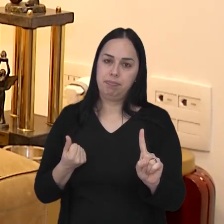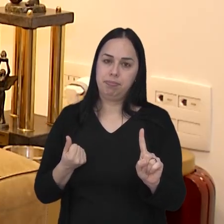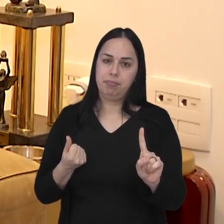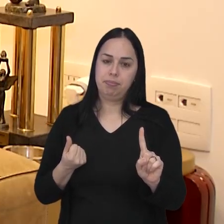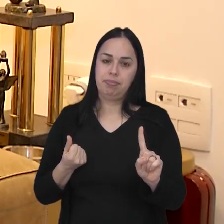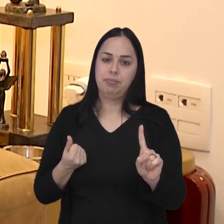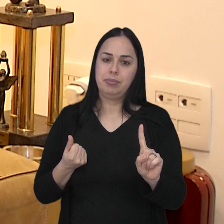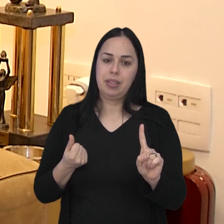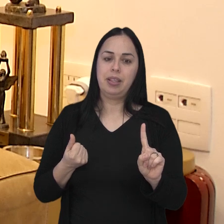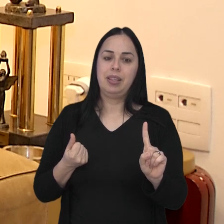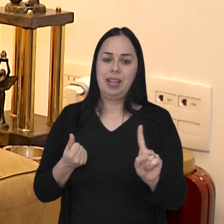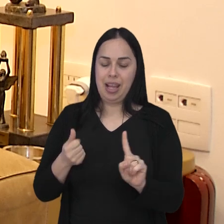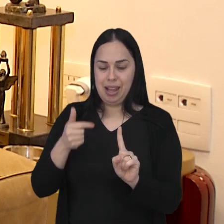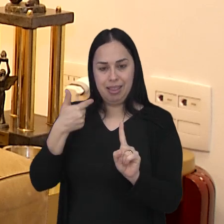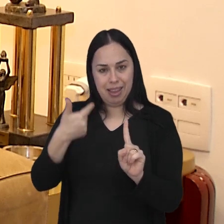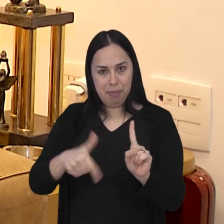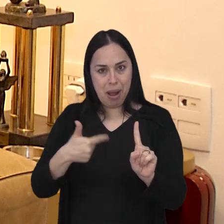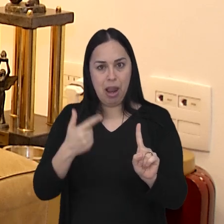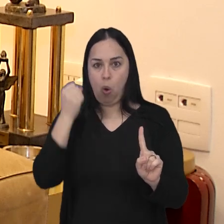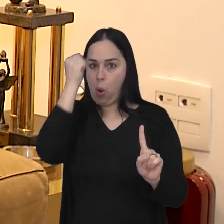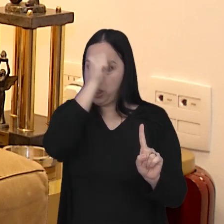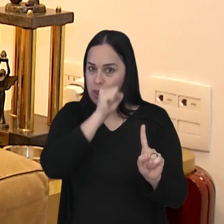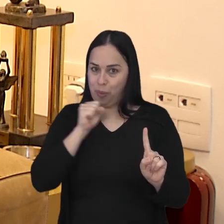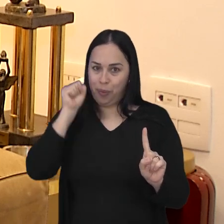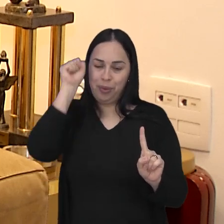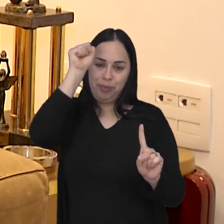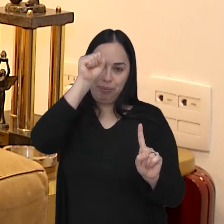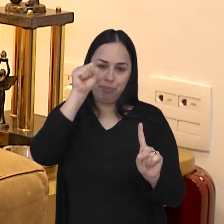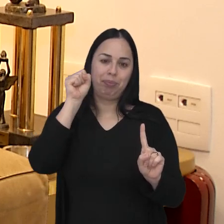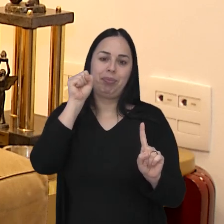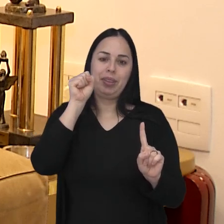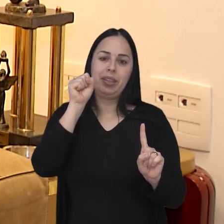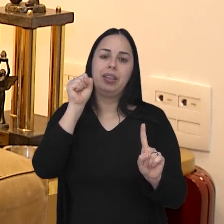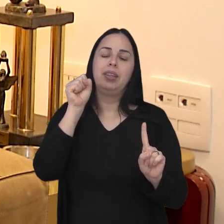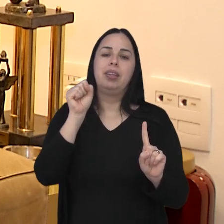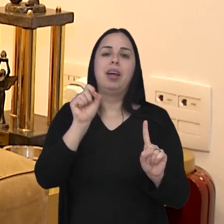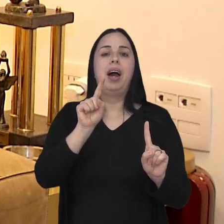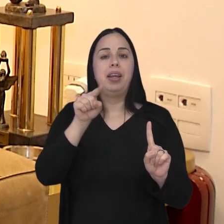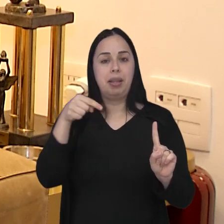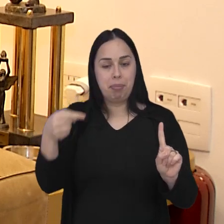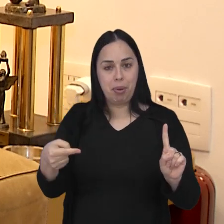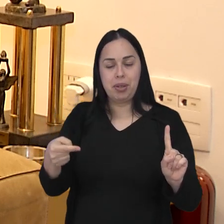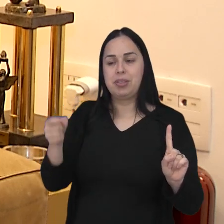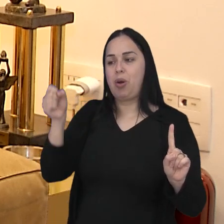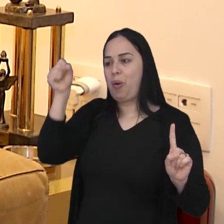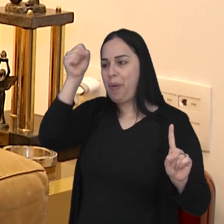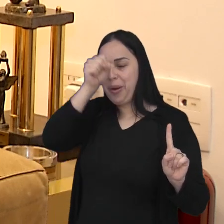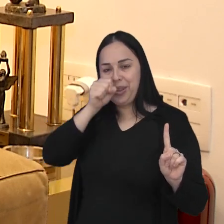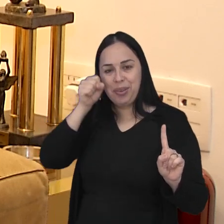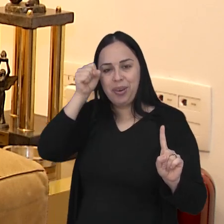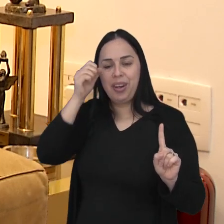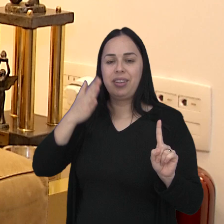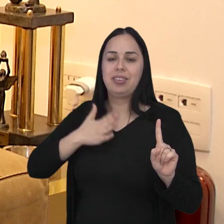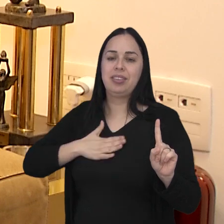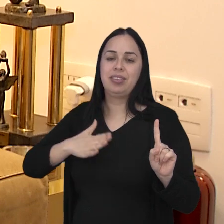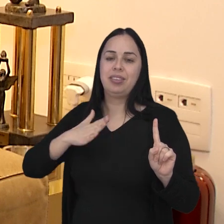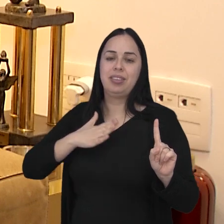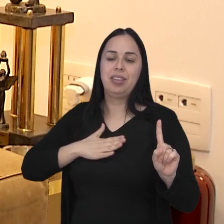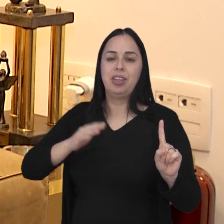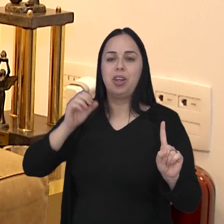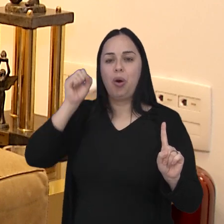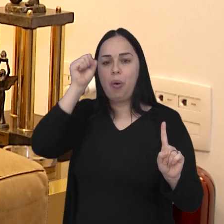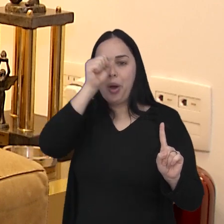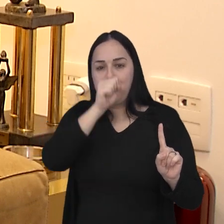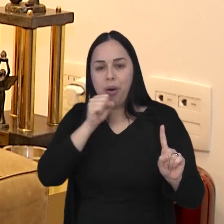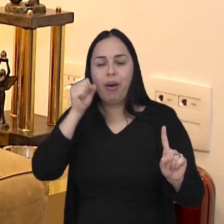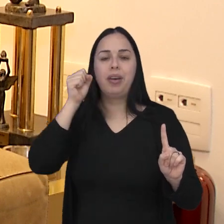vida do profissional. Ele trabalha 8 horas, tem 8 horas para descansar e tem as